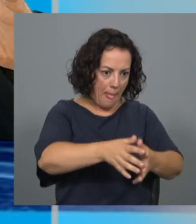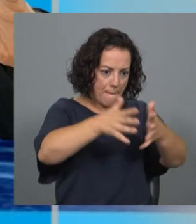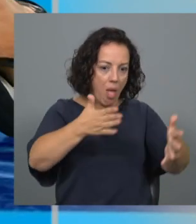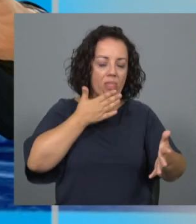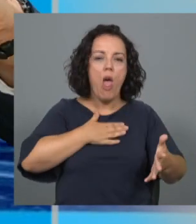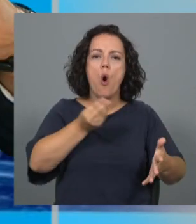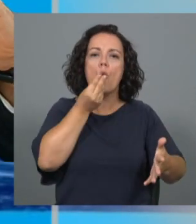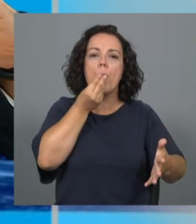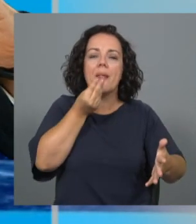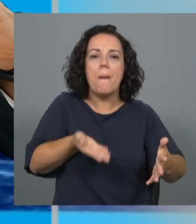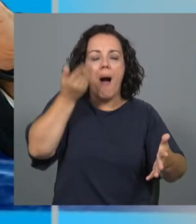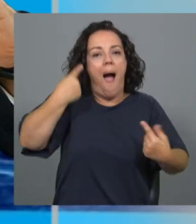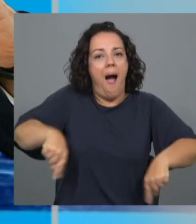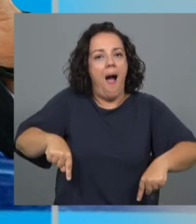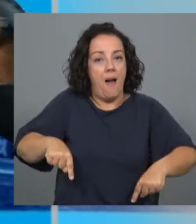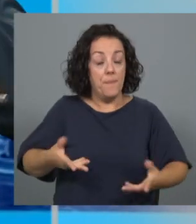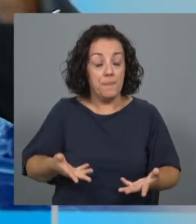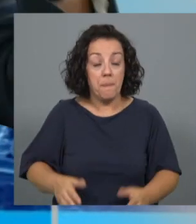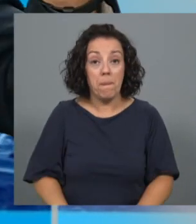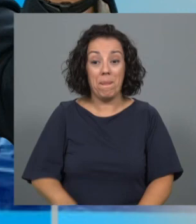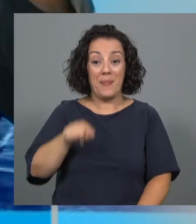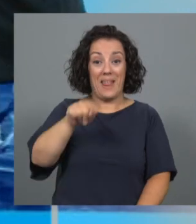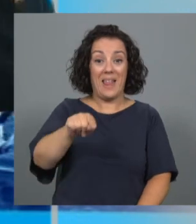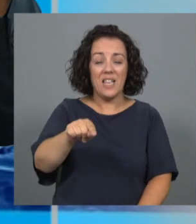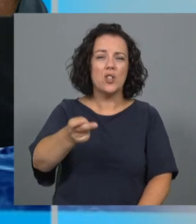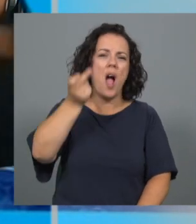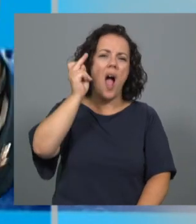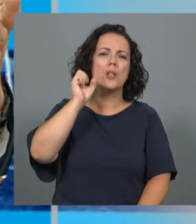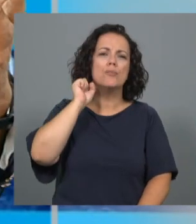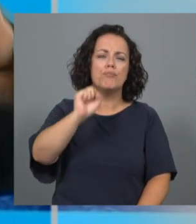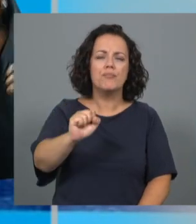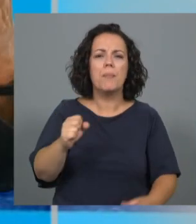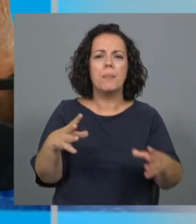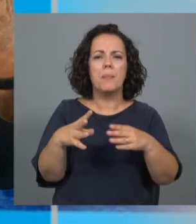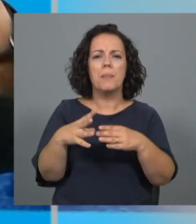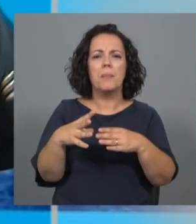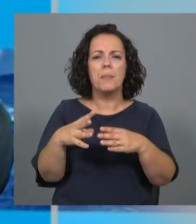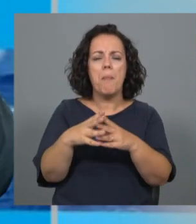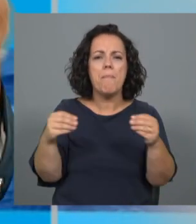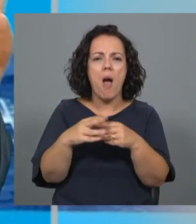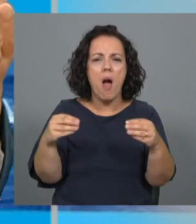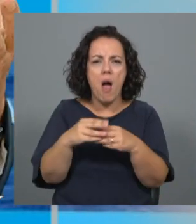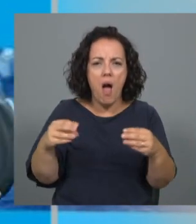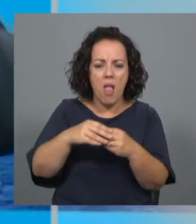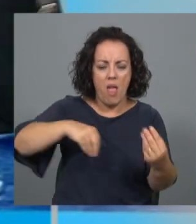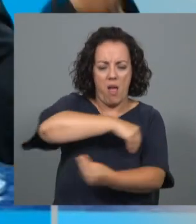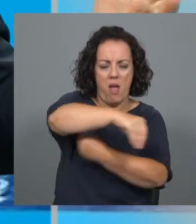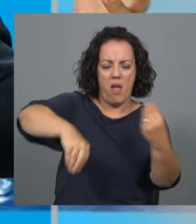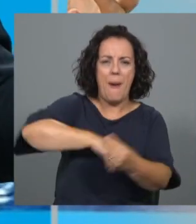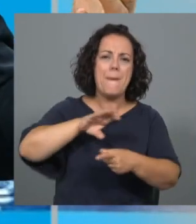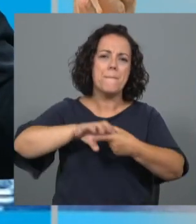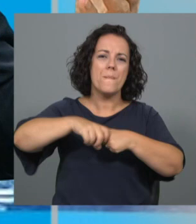Naqueles anos, os silos para guardar o milho já não